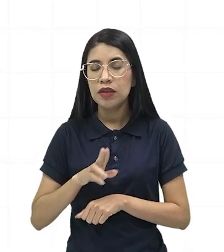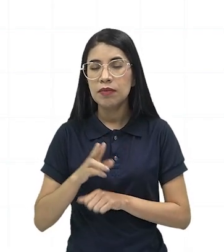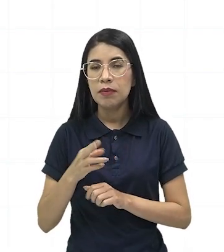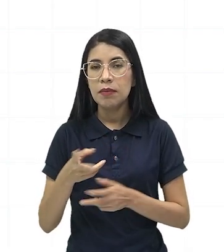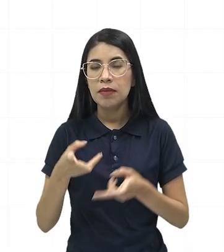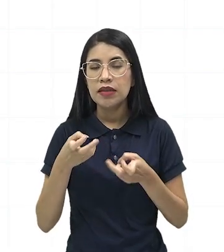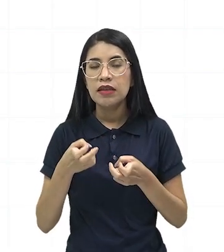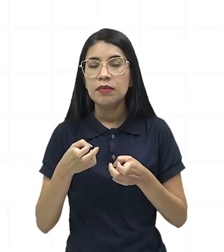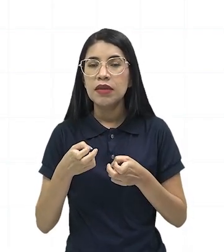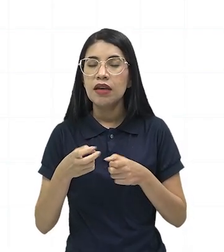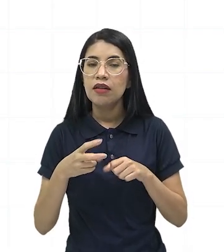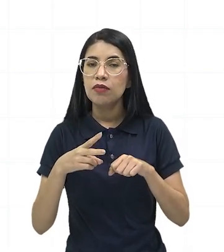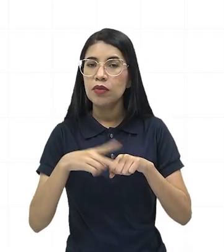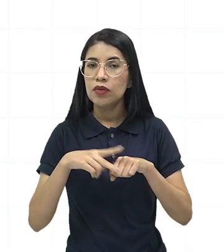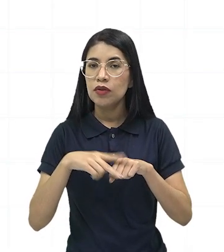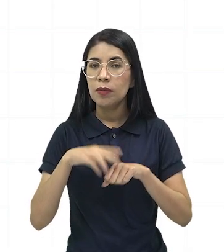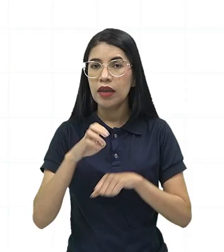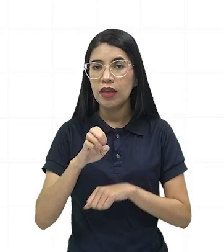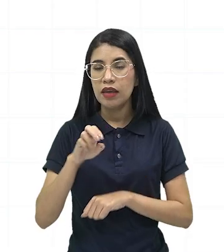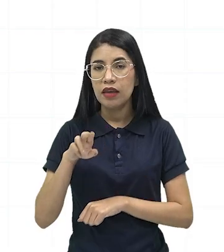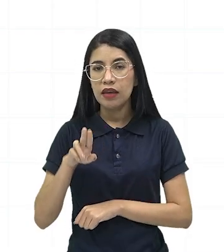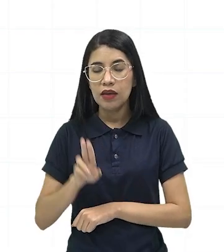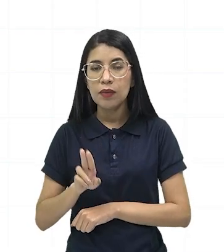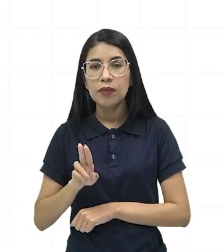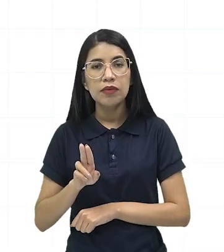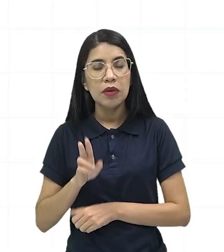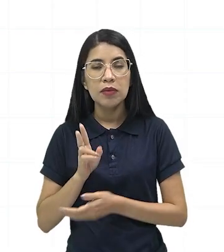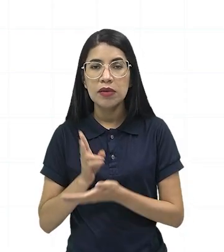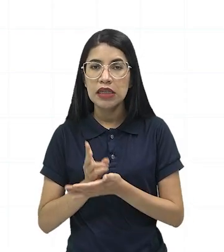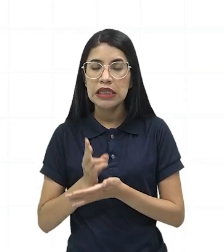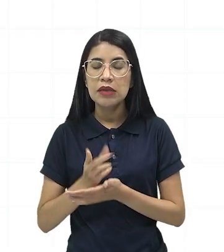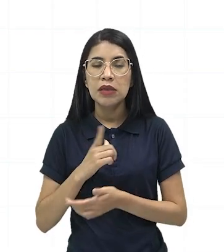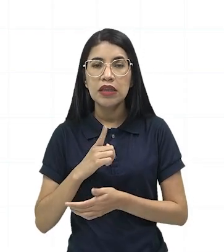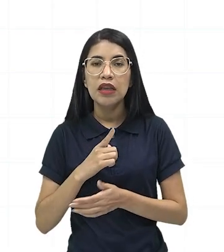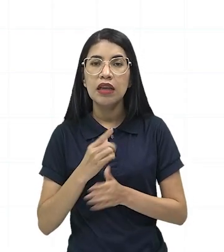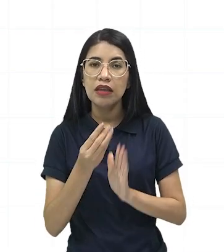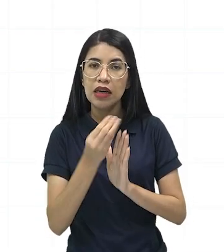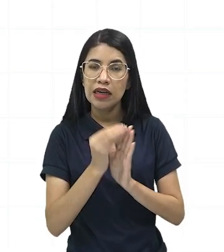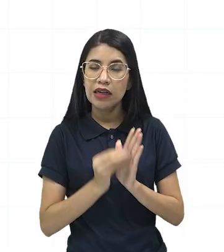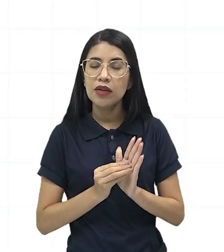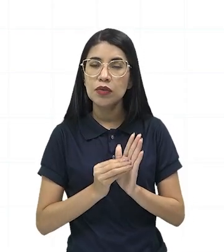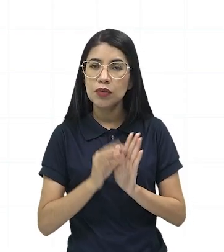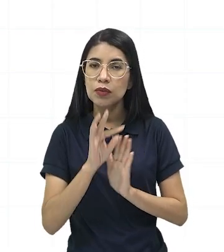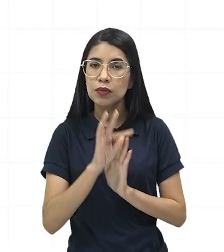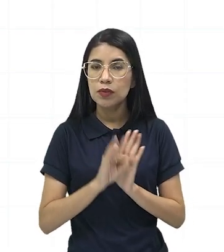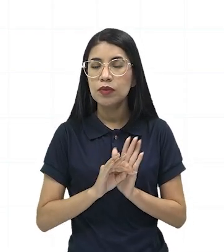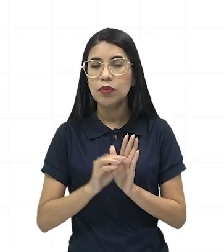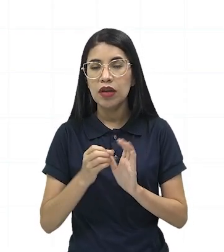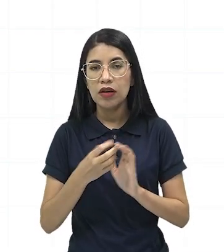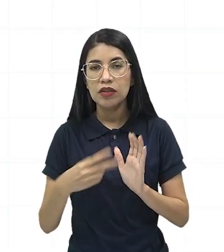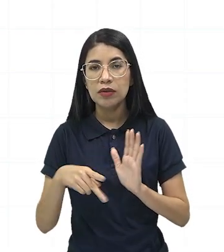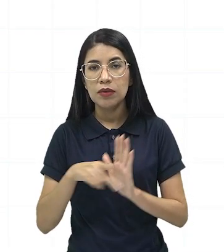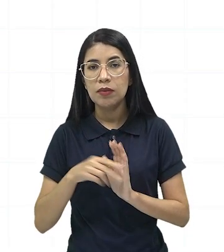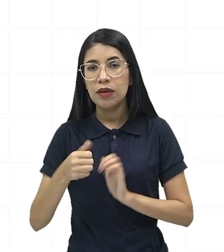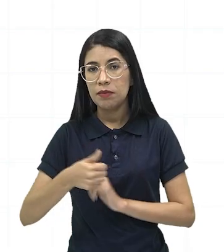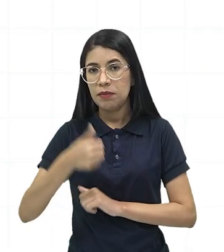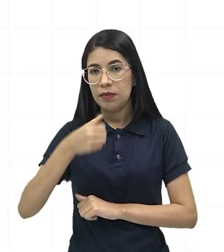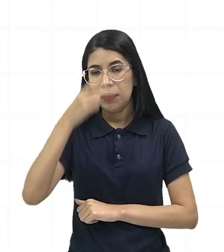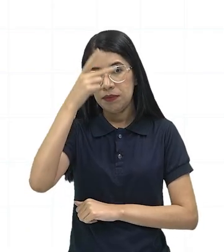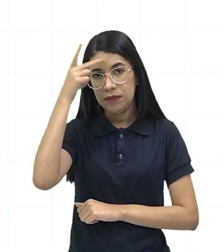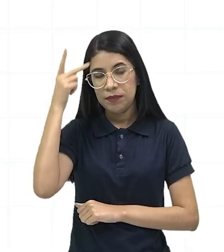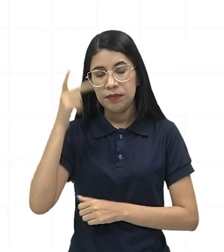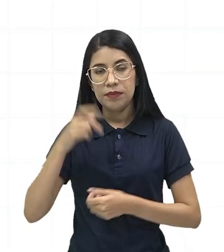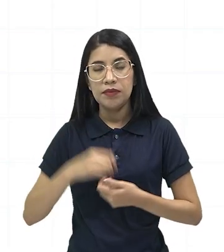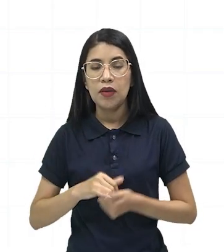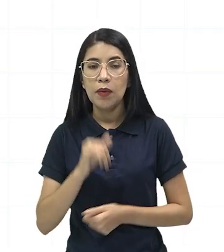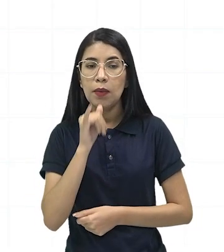né? Então, o pronome eu geralmente vai estar presente no discurso, que é justamente ele que vai caracterizar a primeira pessoa. E aí nós temos